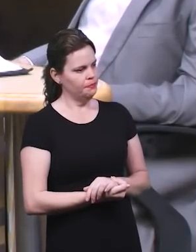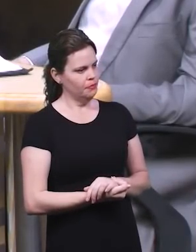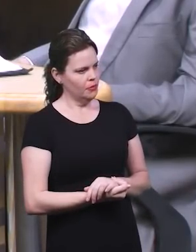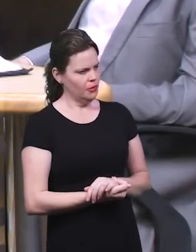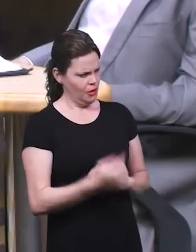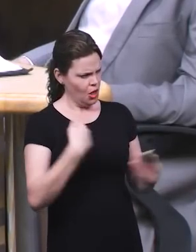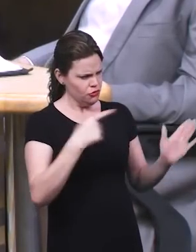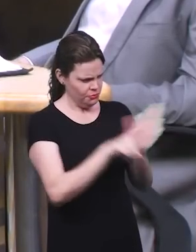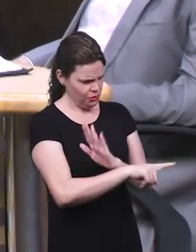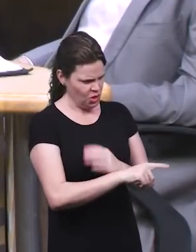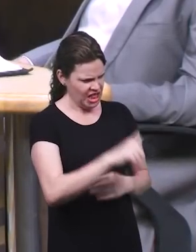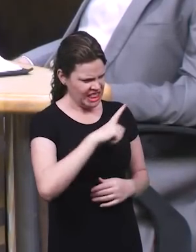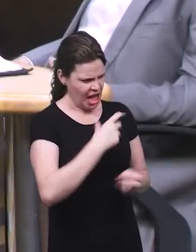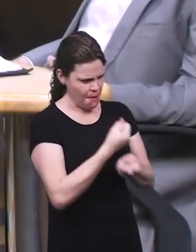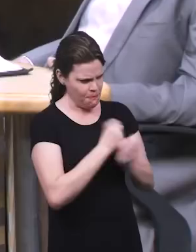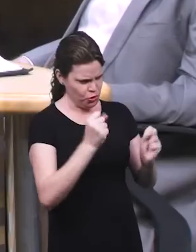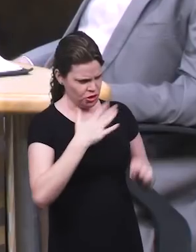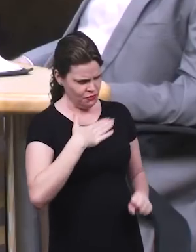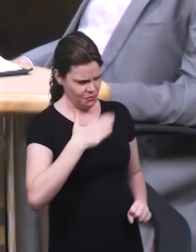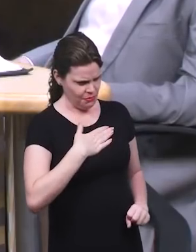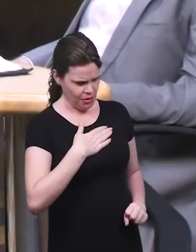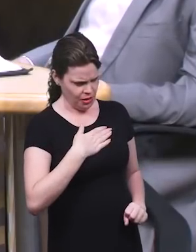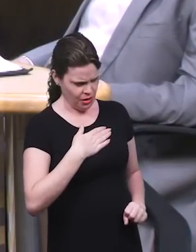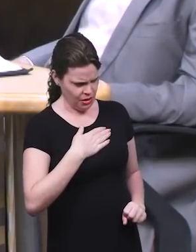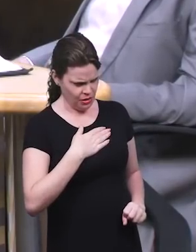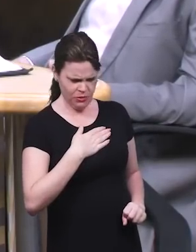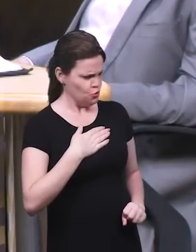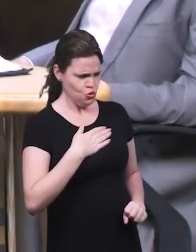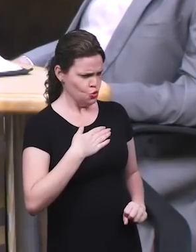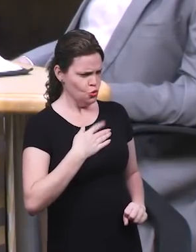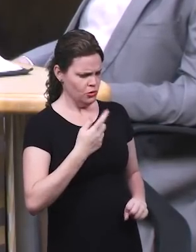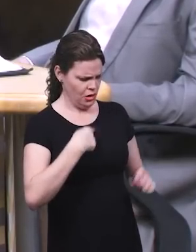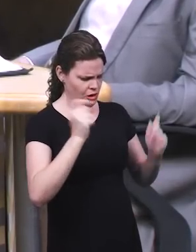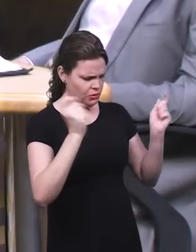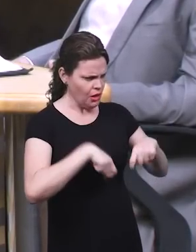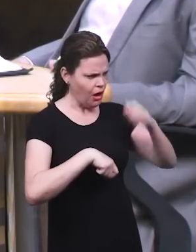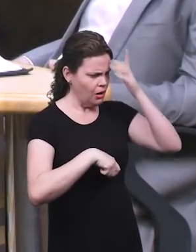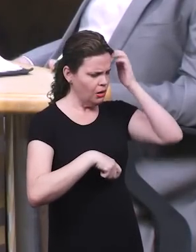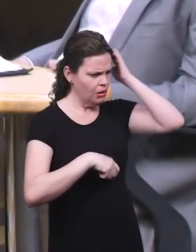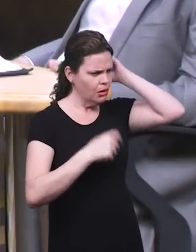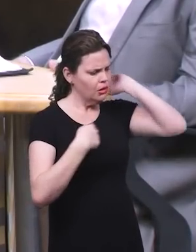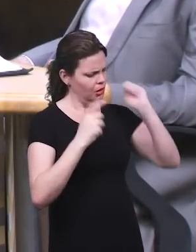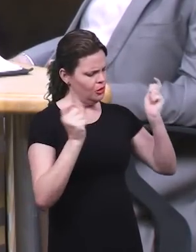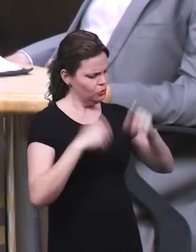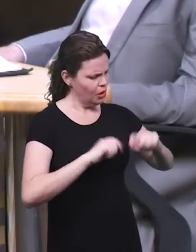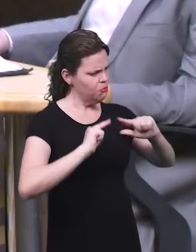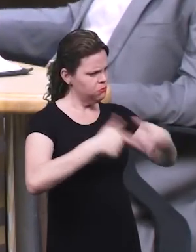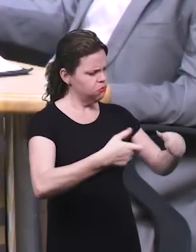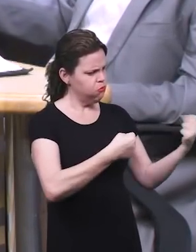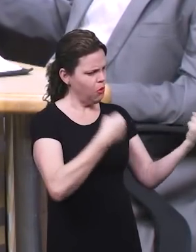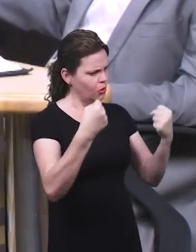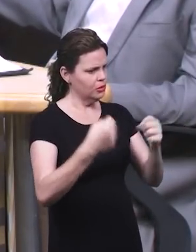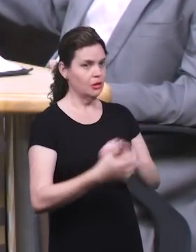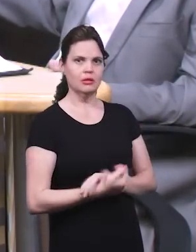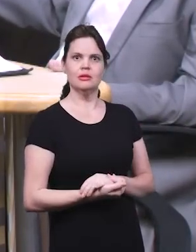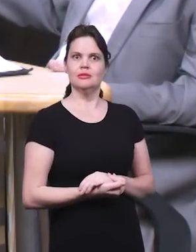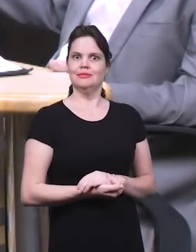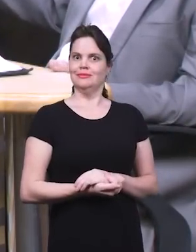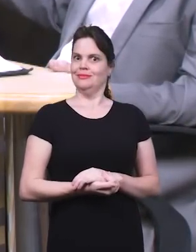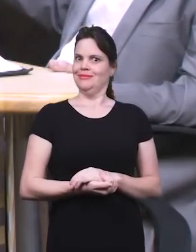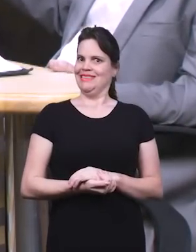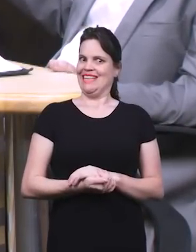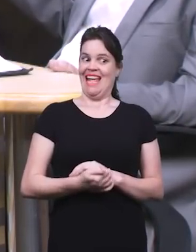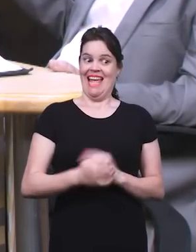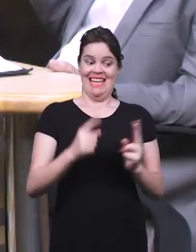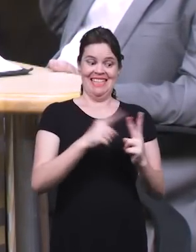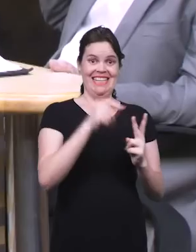Porventura tem alguma coisa difícil para mim? É a pergunta que o senhor faz a ele. Tem alguma coisa difícil para mim? E detalhe que